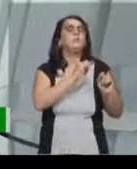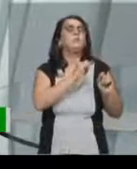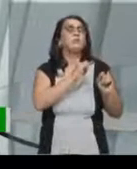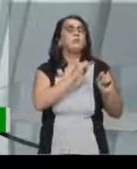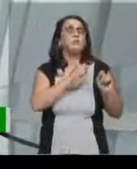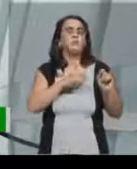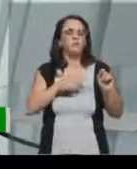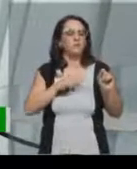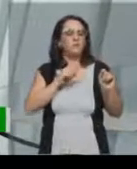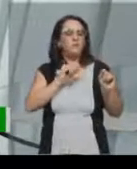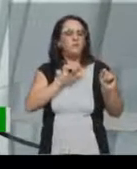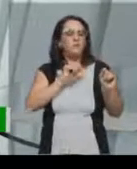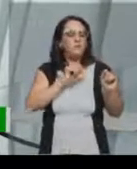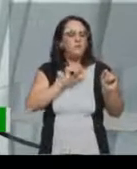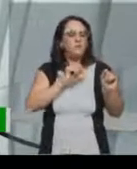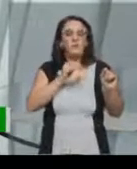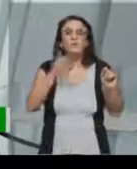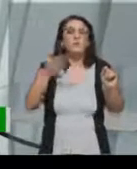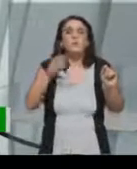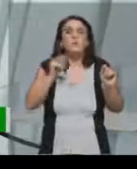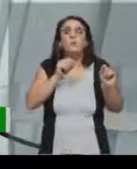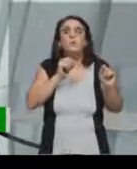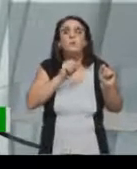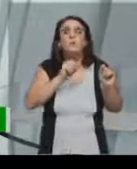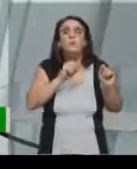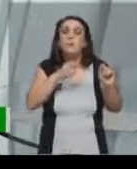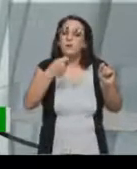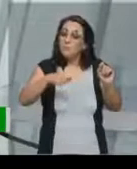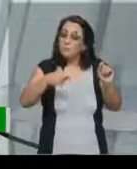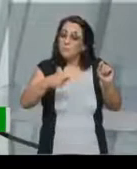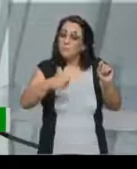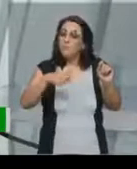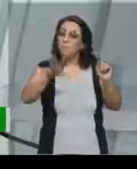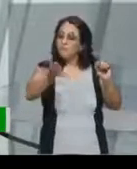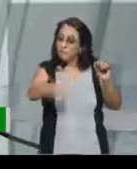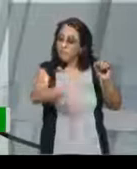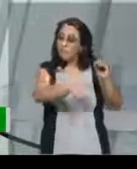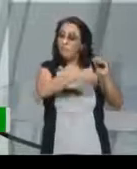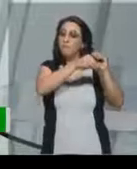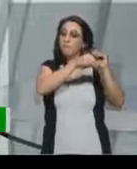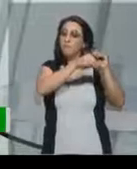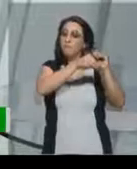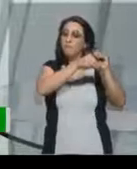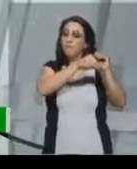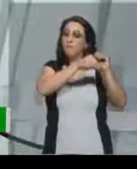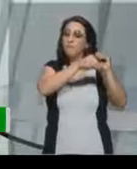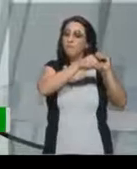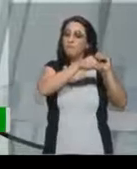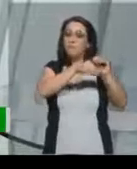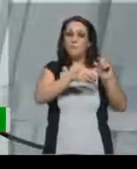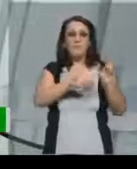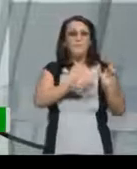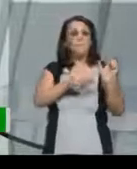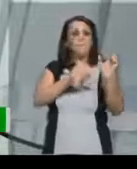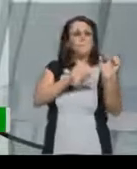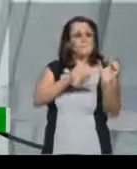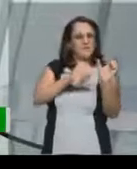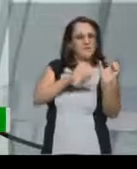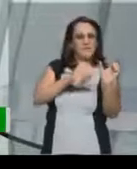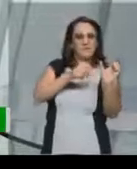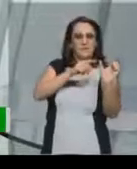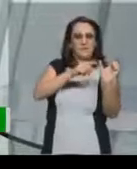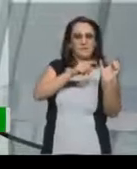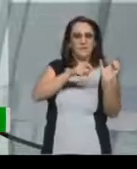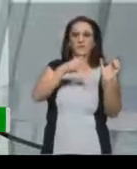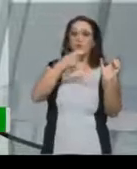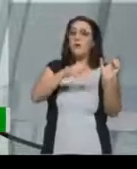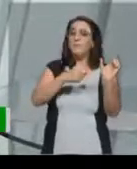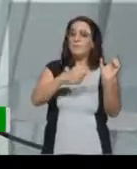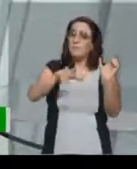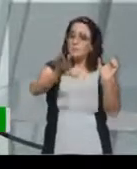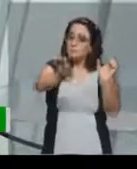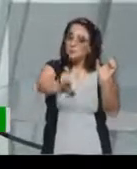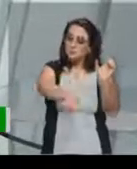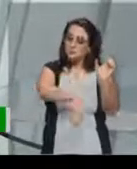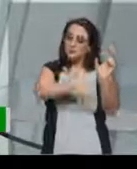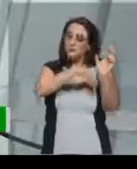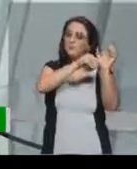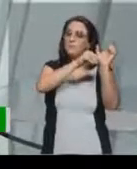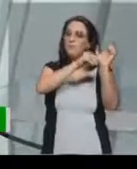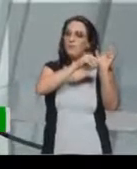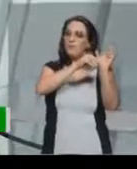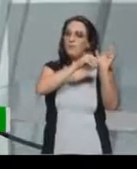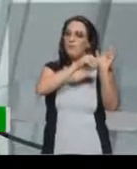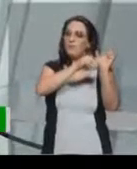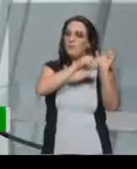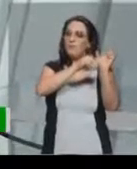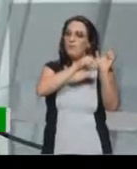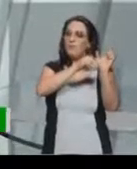Precisa completar, tá vendo? A primeira oração, ela depende de uma outra oração. E essa segunda